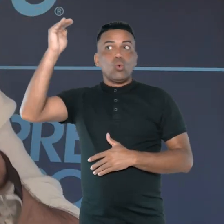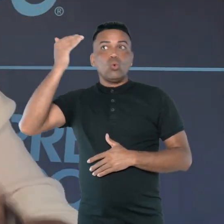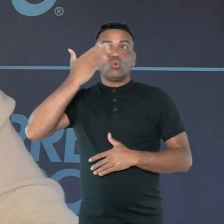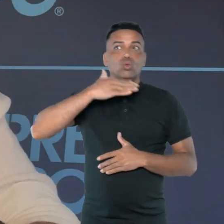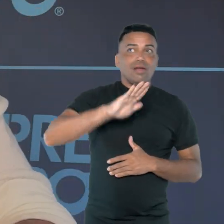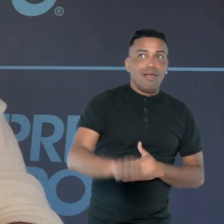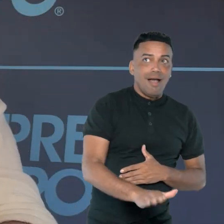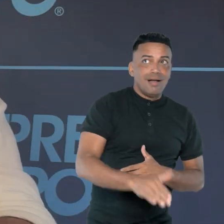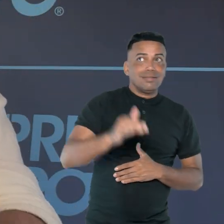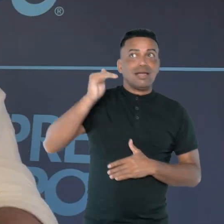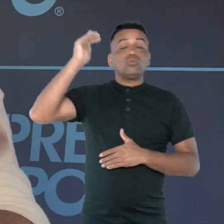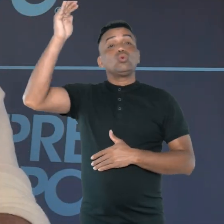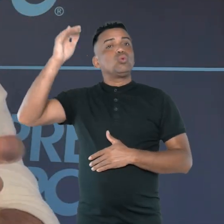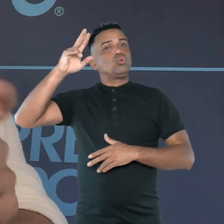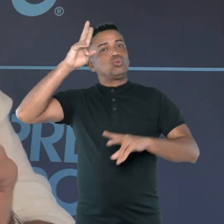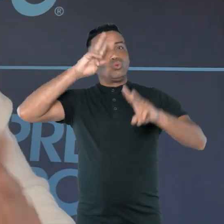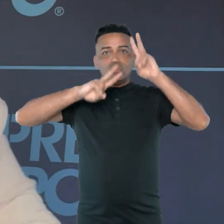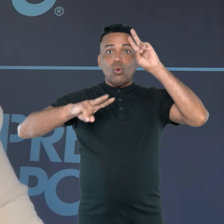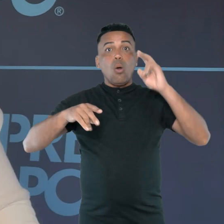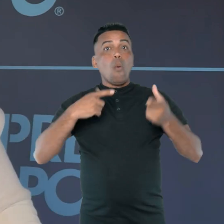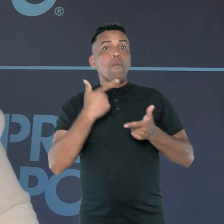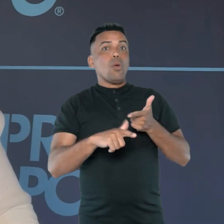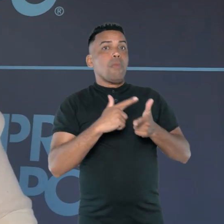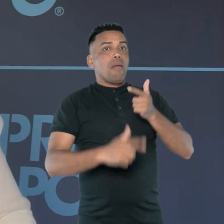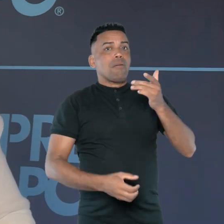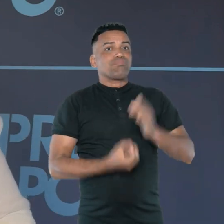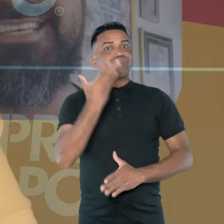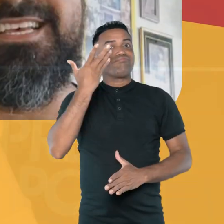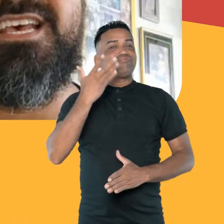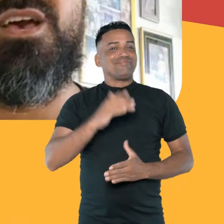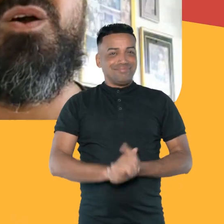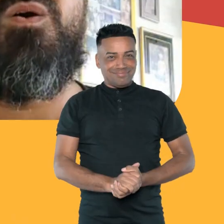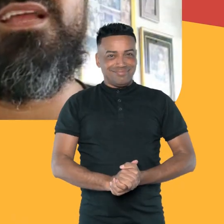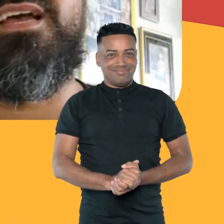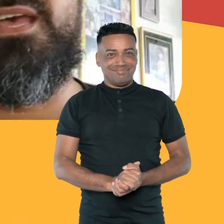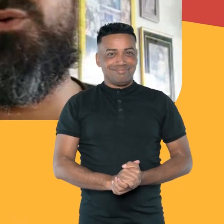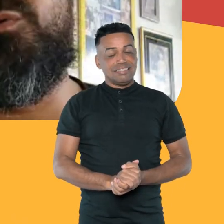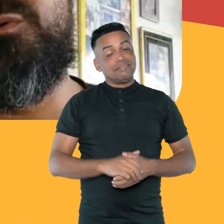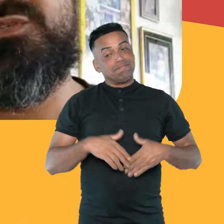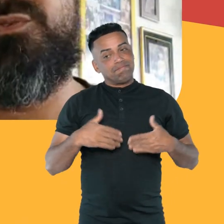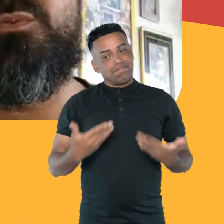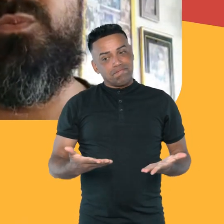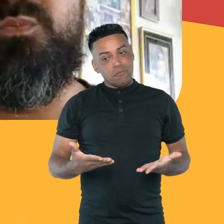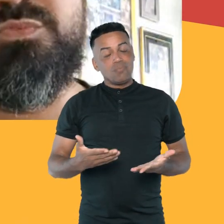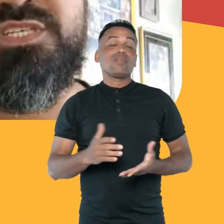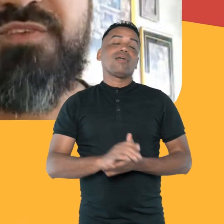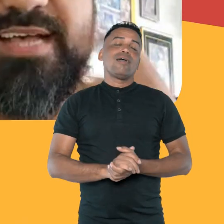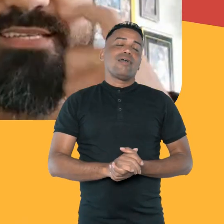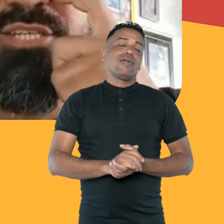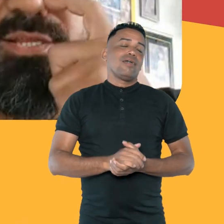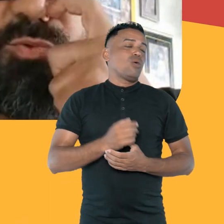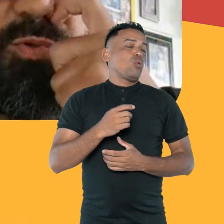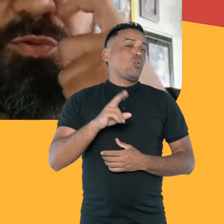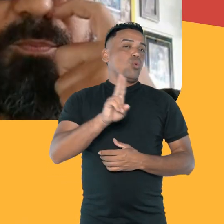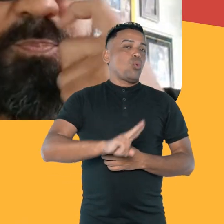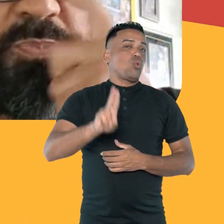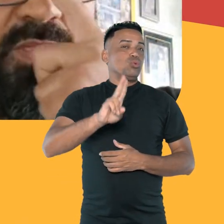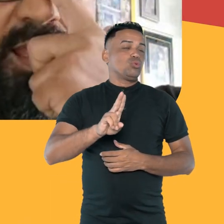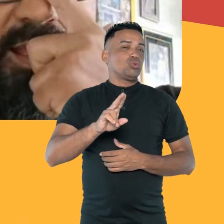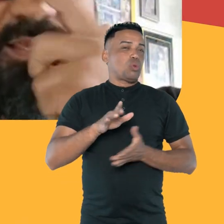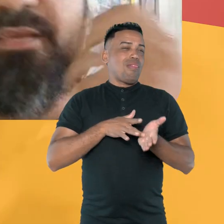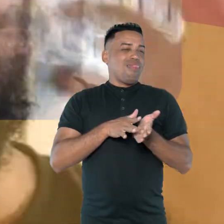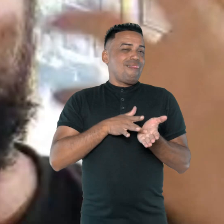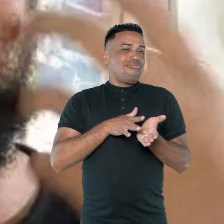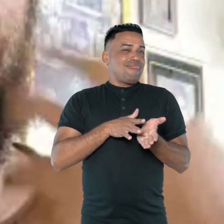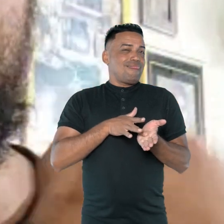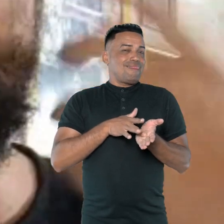eu criança. Quais são os conflitos que surgem aí, Rafael? Olha, eu uso um disfarce de adulto,